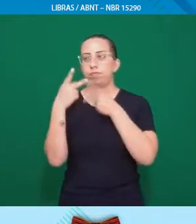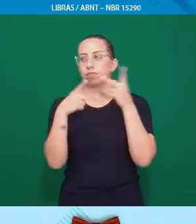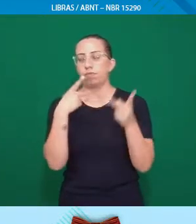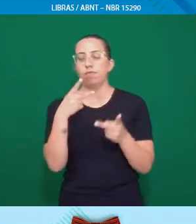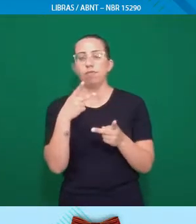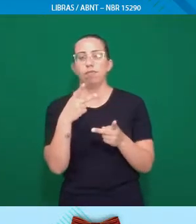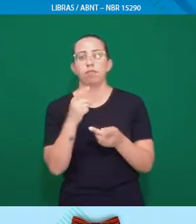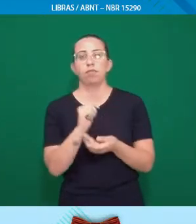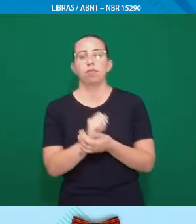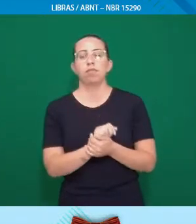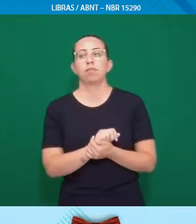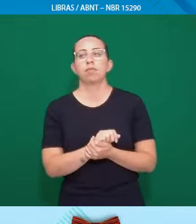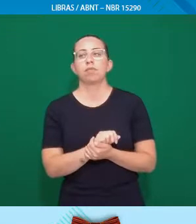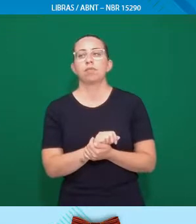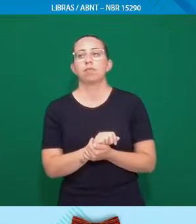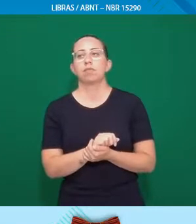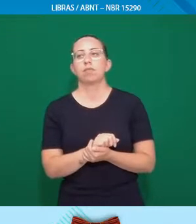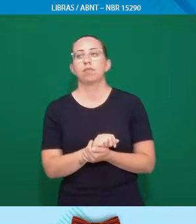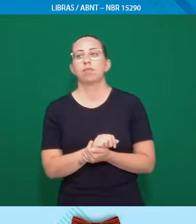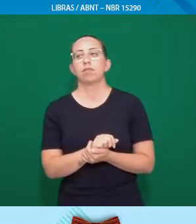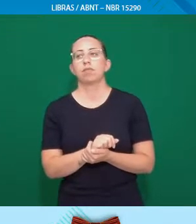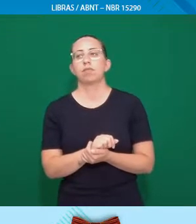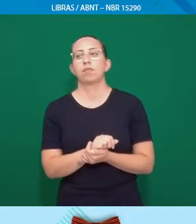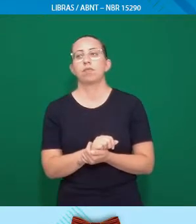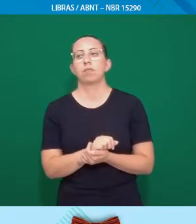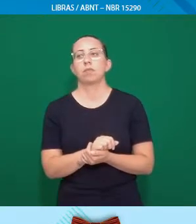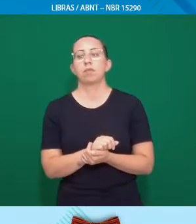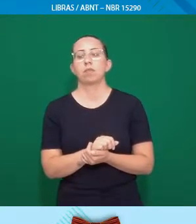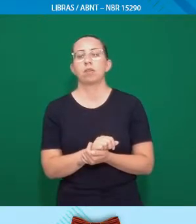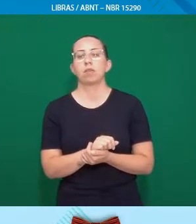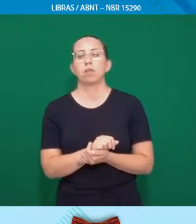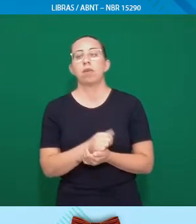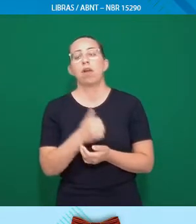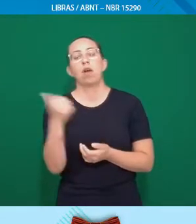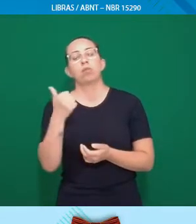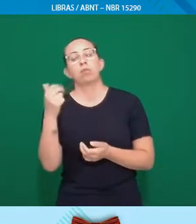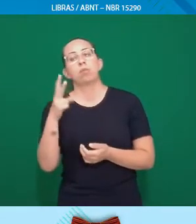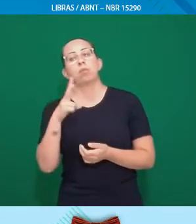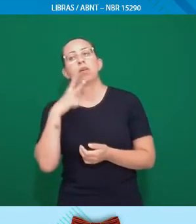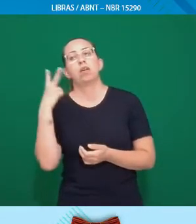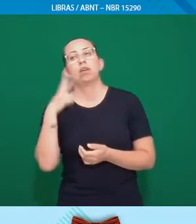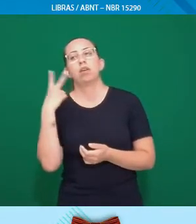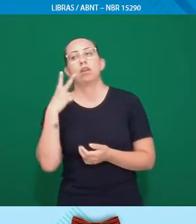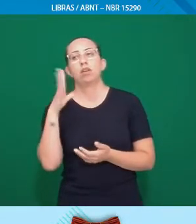Vereador terá o máximo de dez minutos para a palavra livre com uma parte